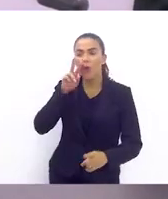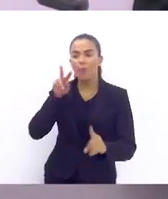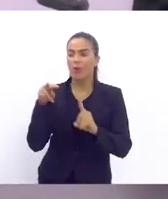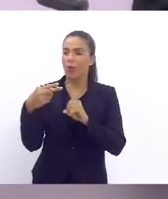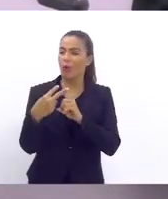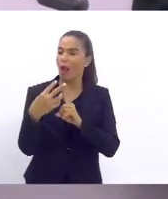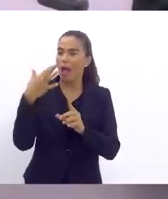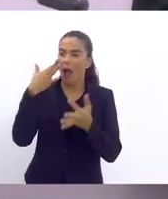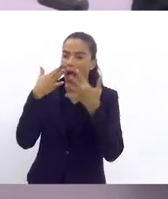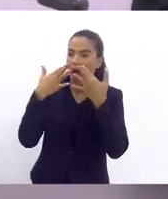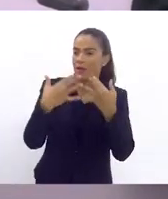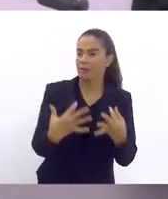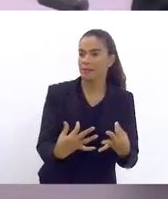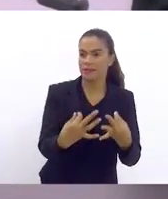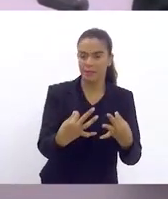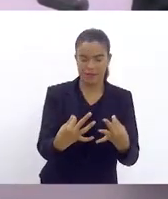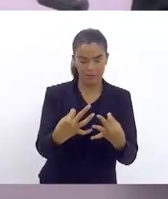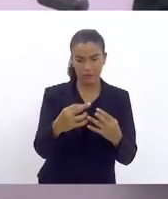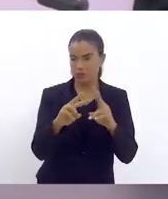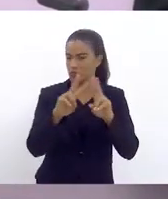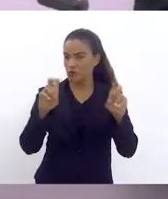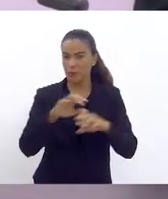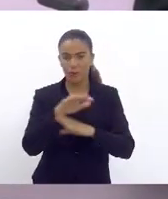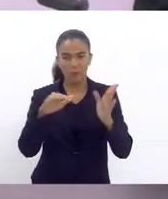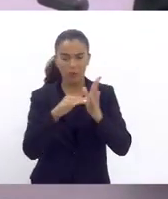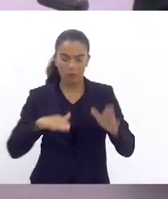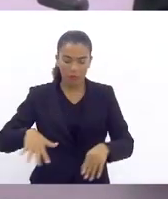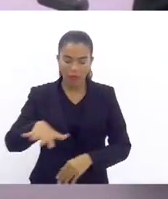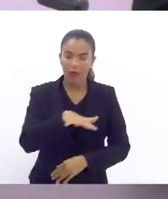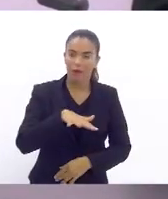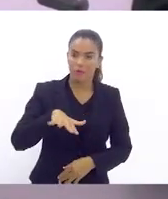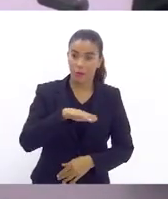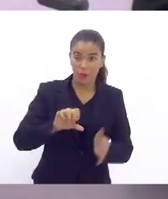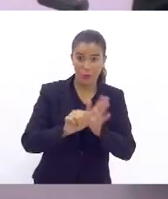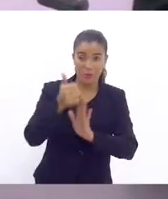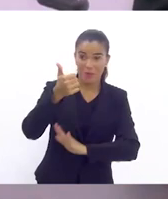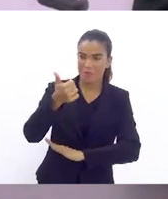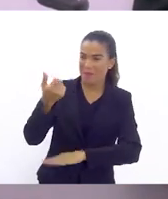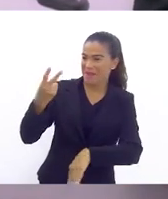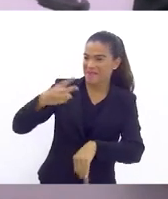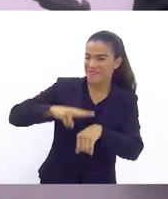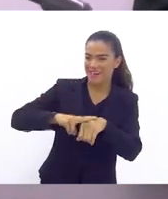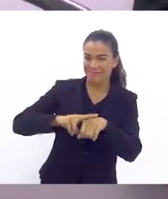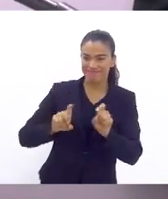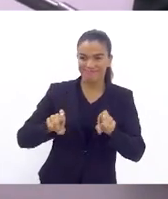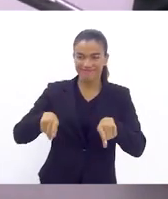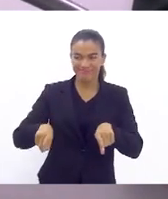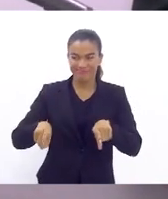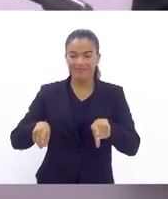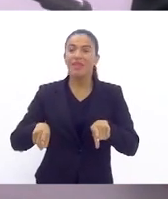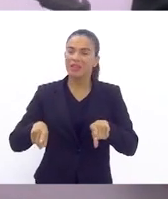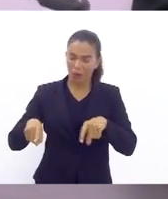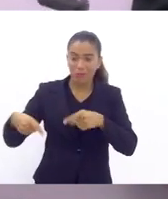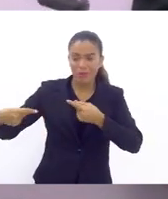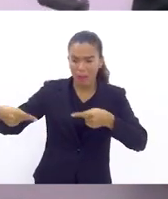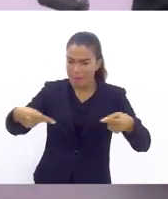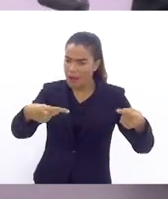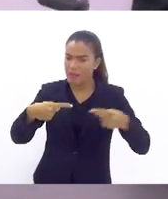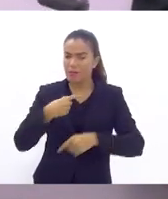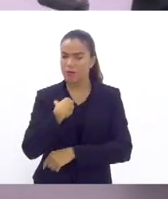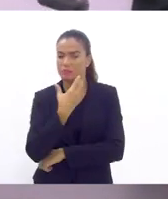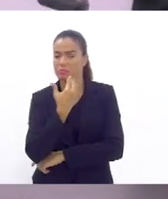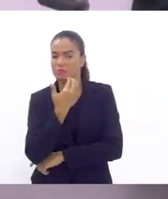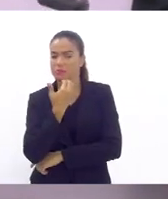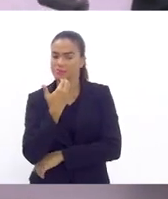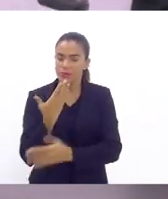muito atento é o que está acontecendo Estou agora no meu primeiro mandato Então muitos debates eu estudando